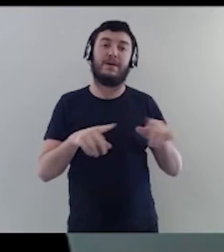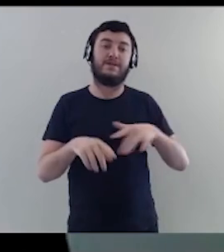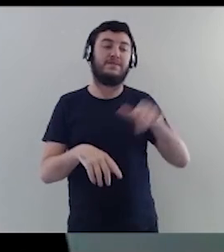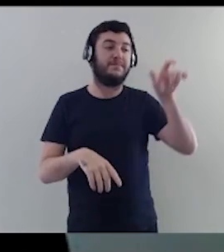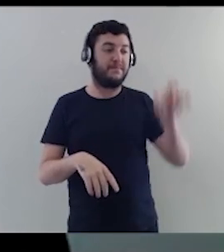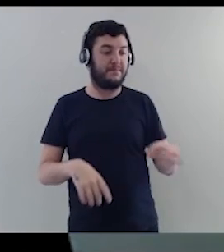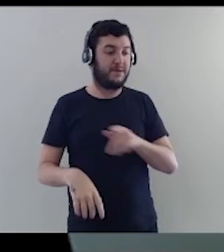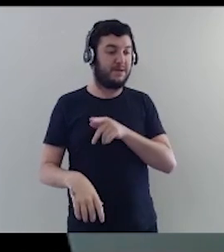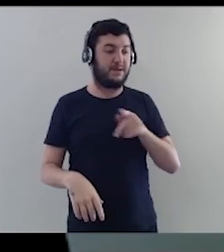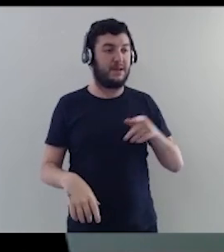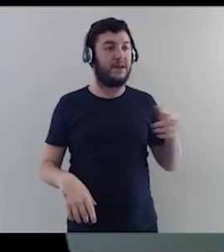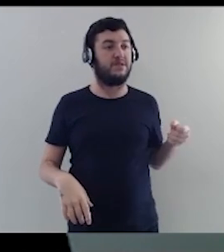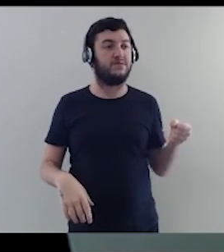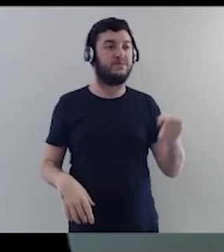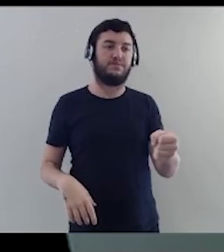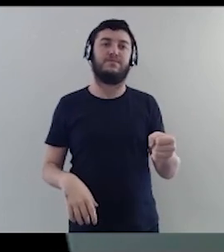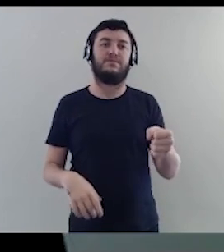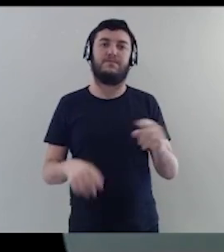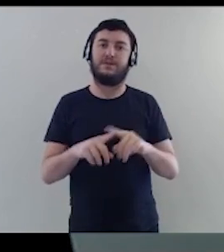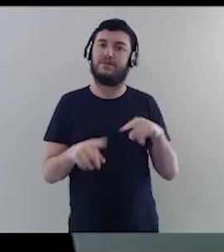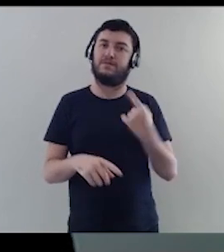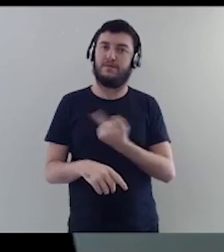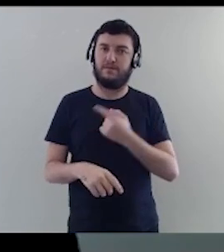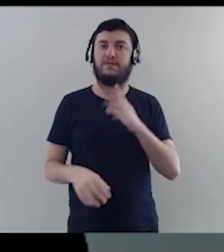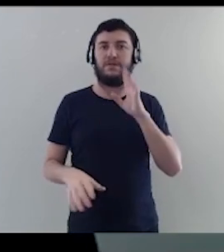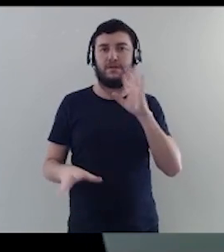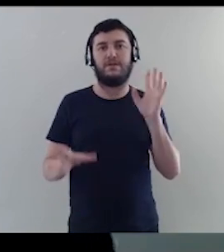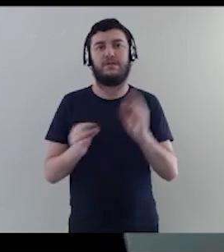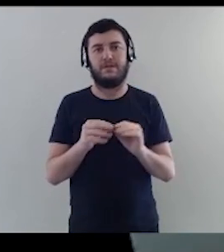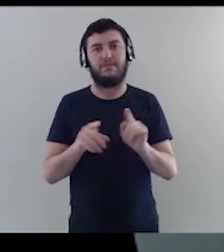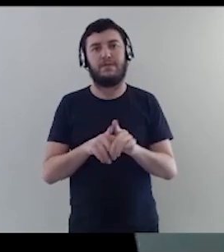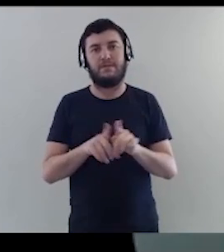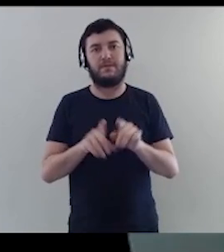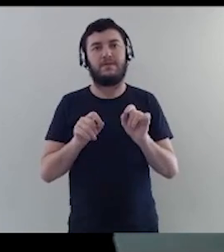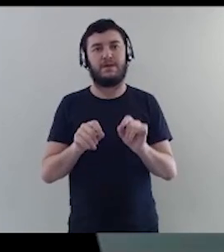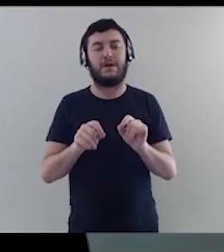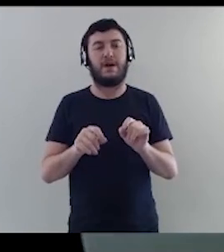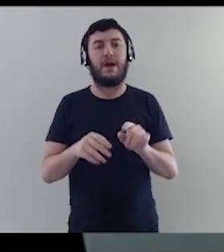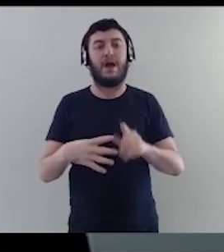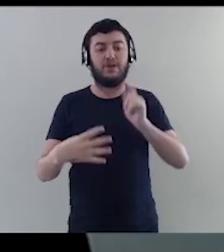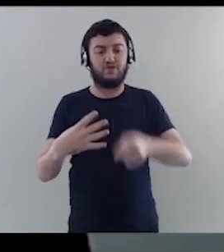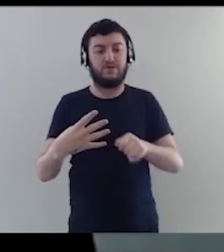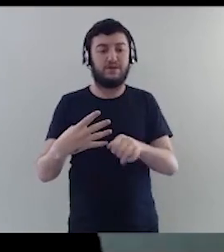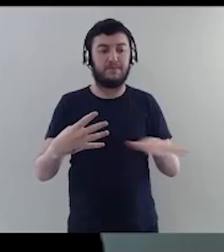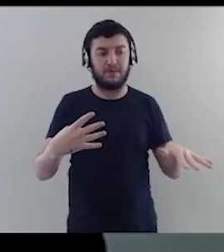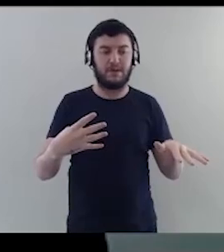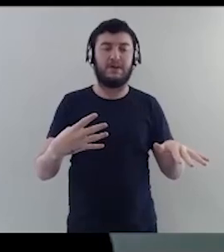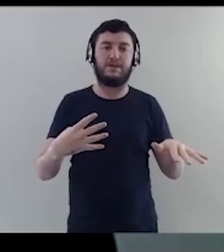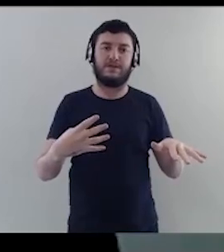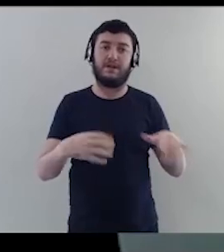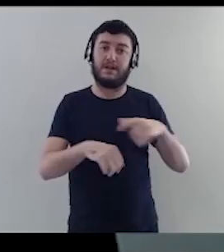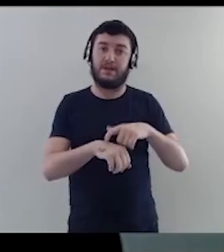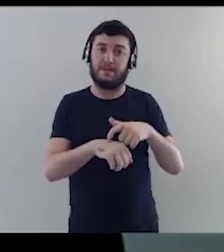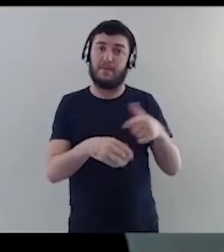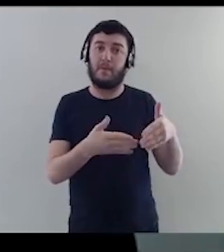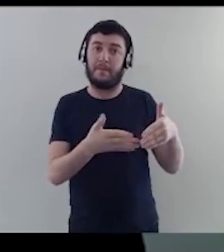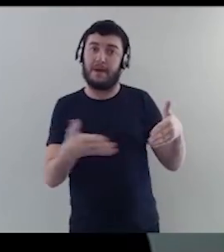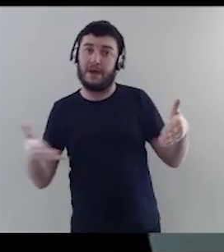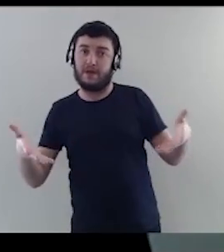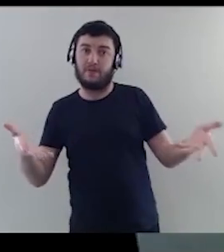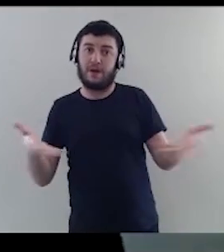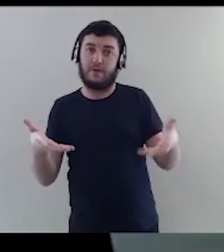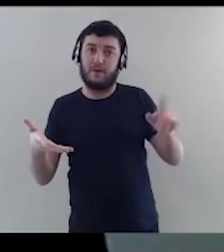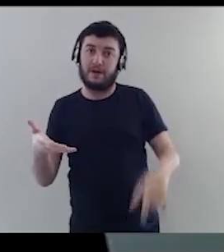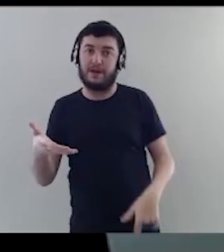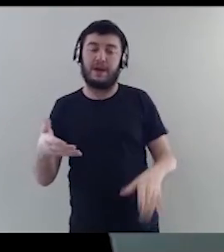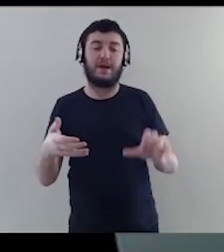mesma jurisprudência não estará desfasada às características da atual crise? Portanto, é que é a questão que eu coloco e que ficará